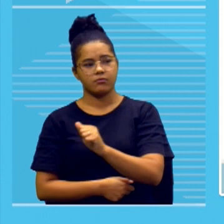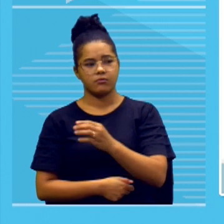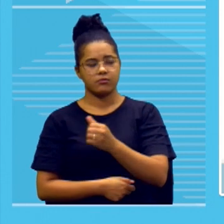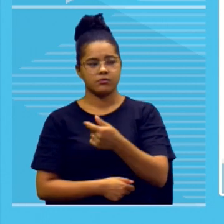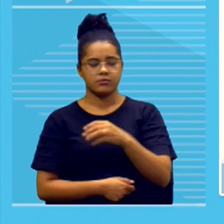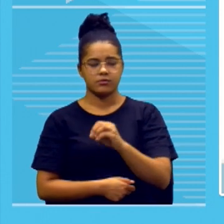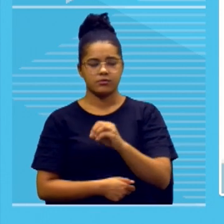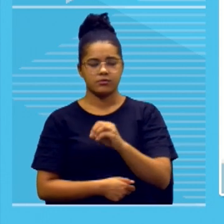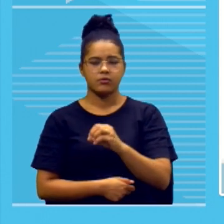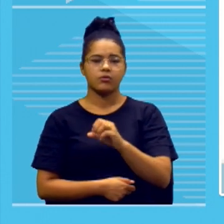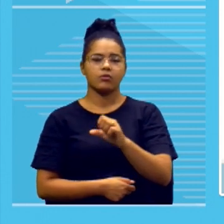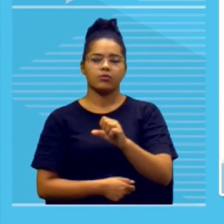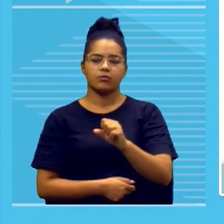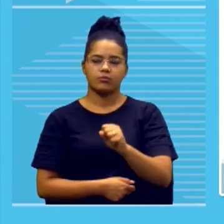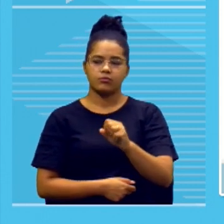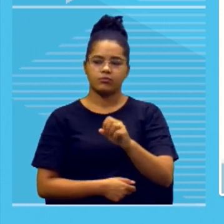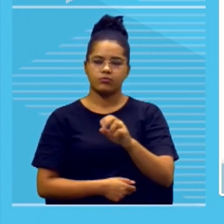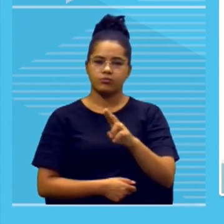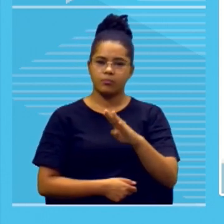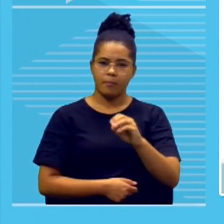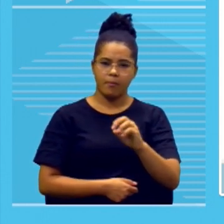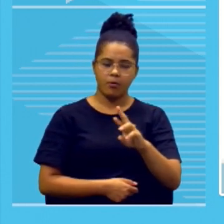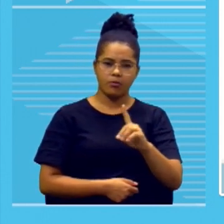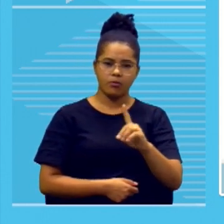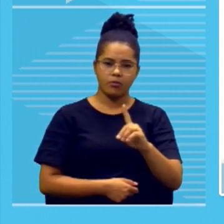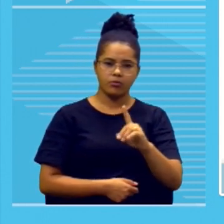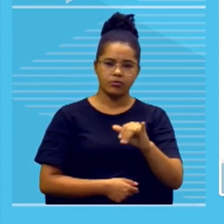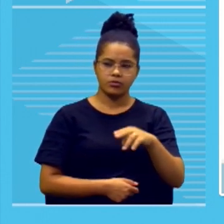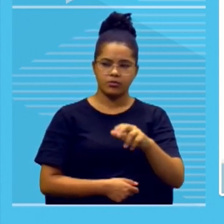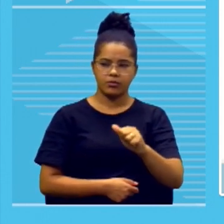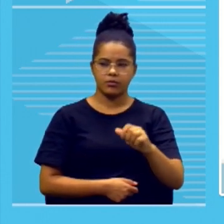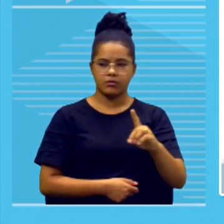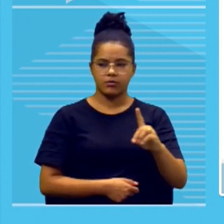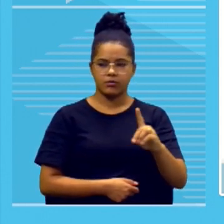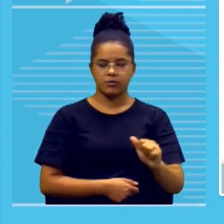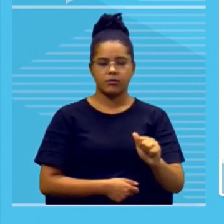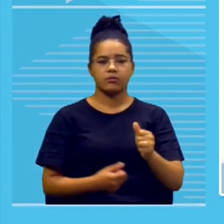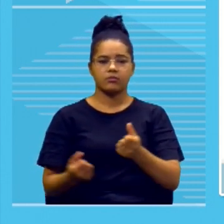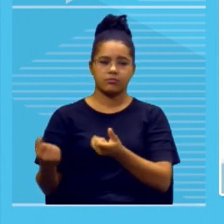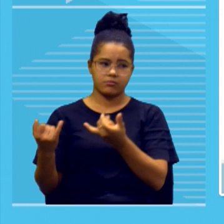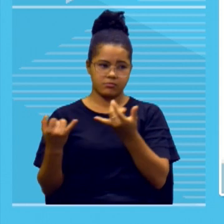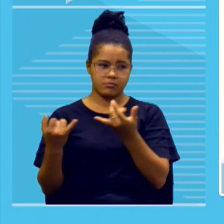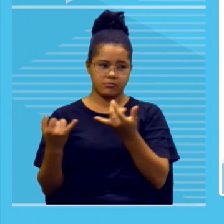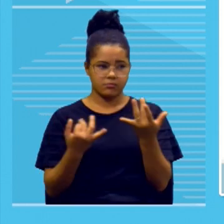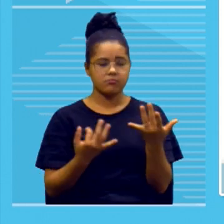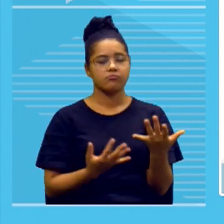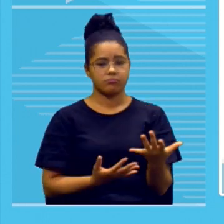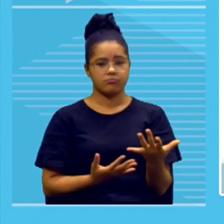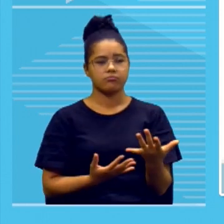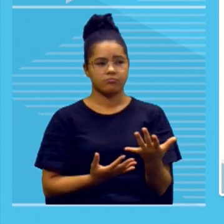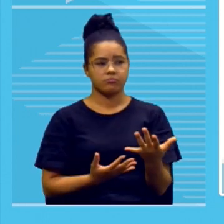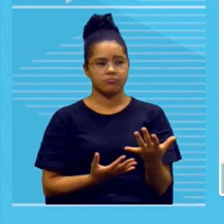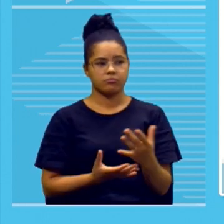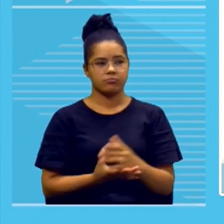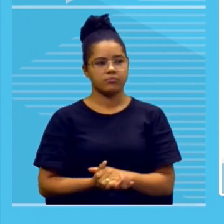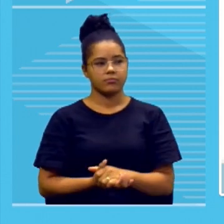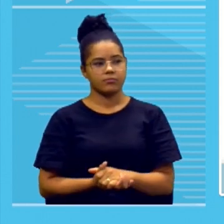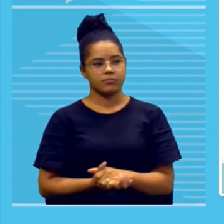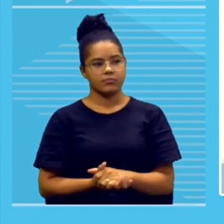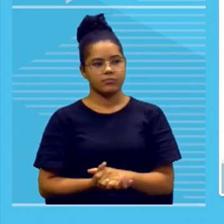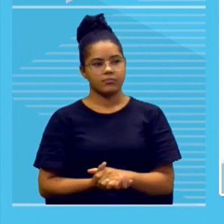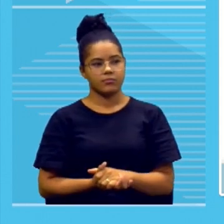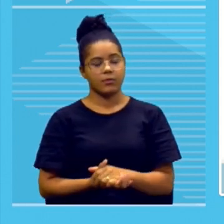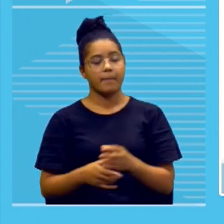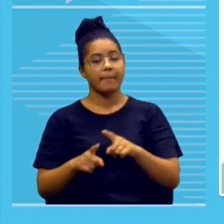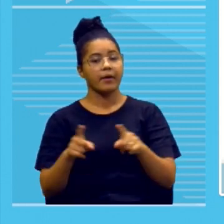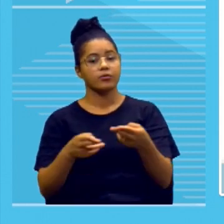Então, você separa sempre a oração principal da oração adjetiva explicativa por meio de